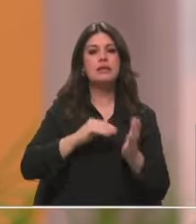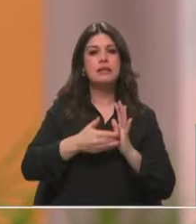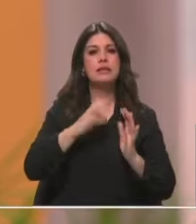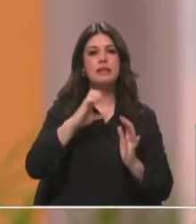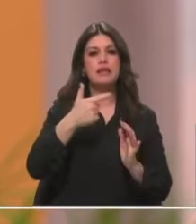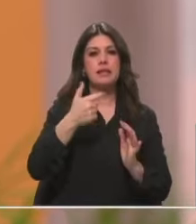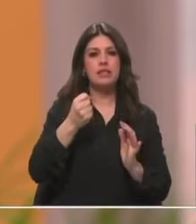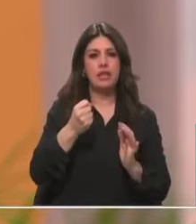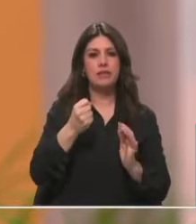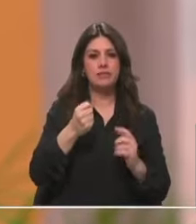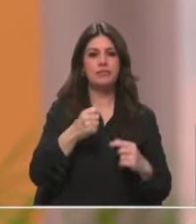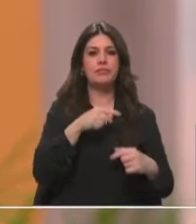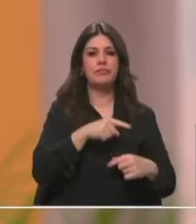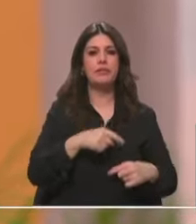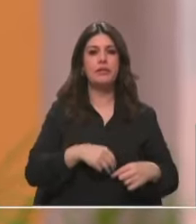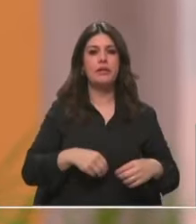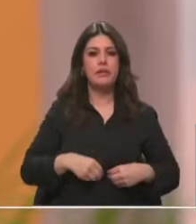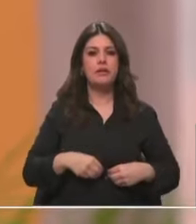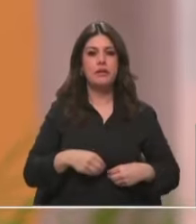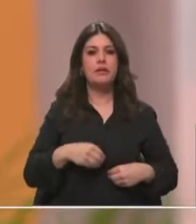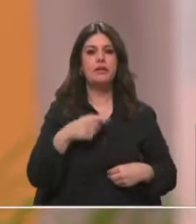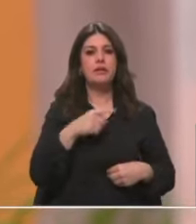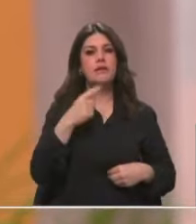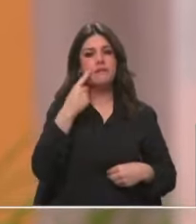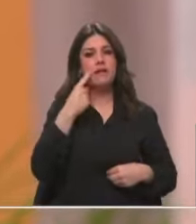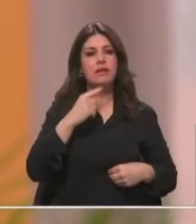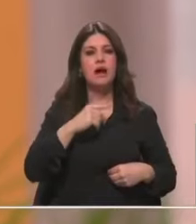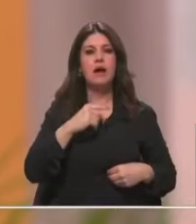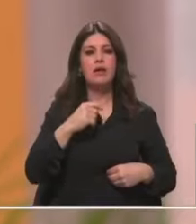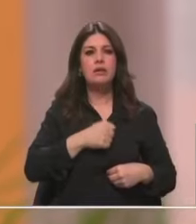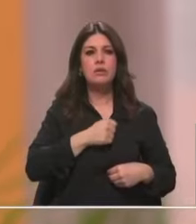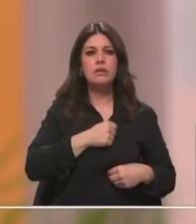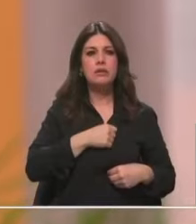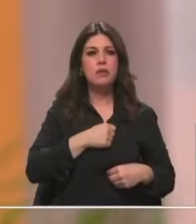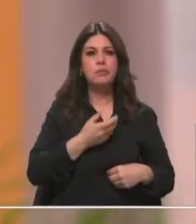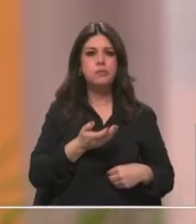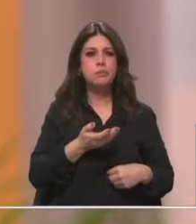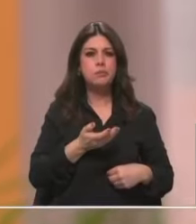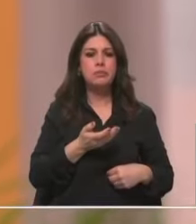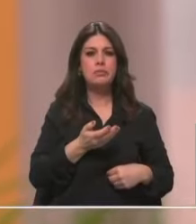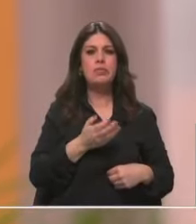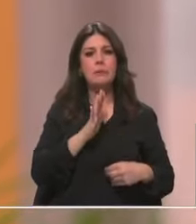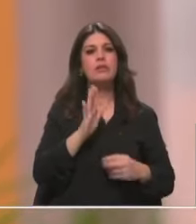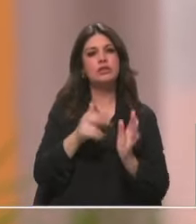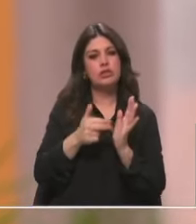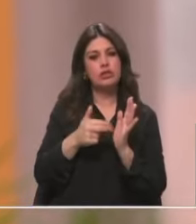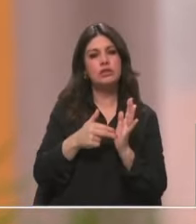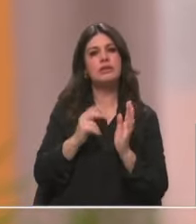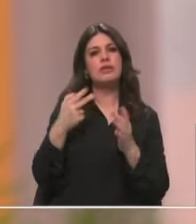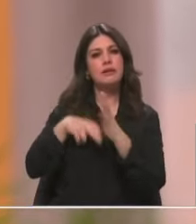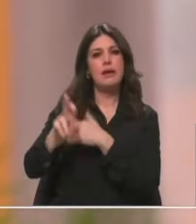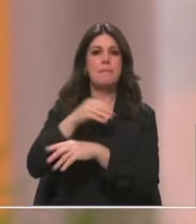você tem placenta anterior pode-se não ouvir portanto sente-se aqui vai entrar para a médica esperei entrei para a